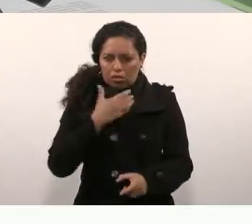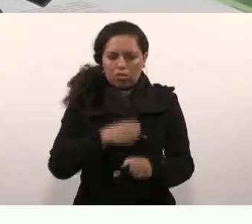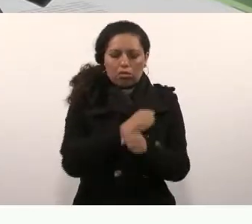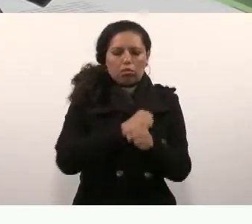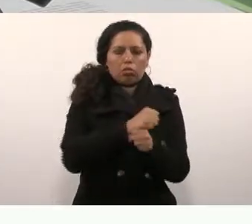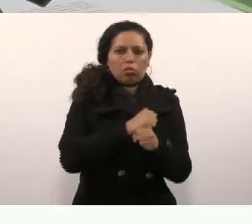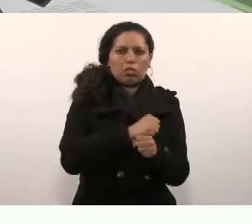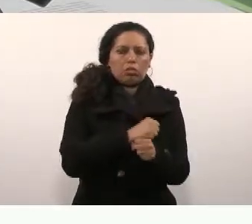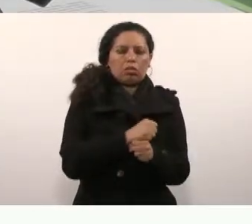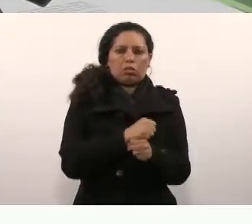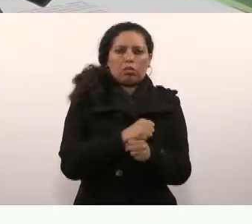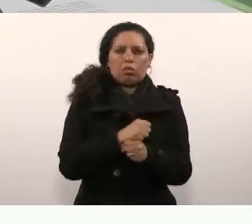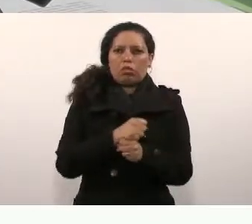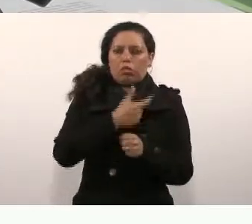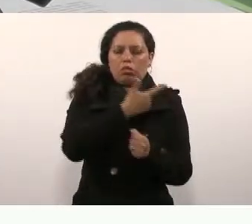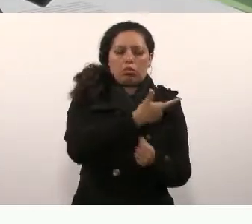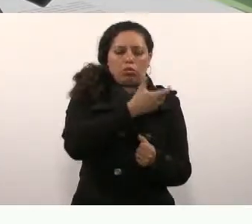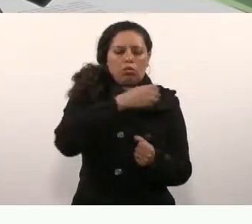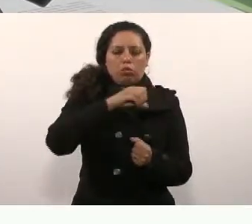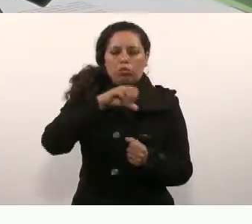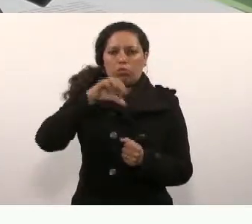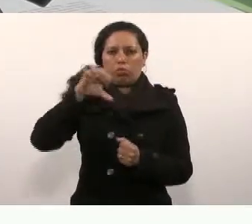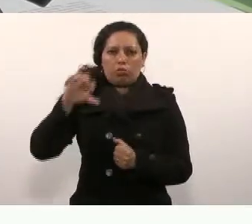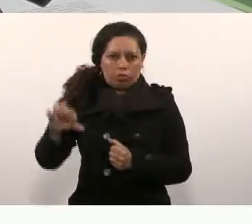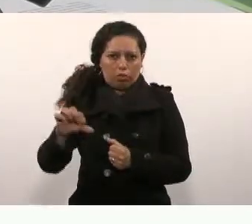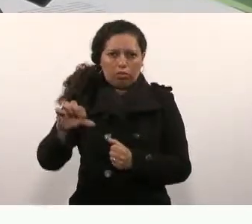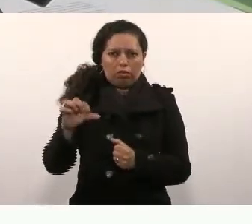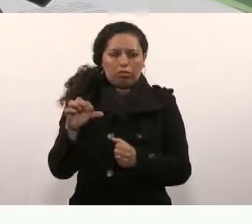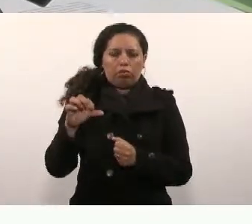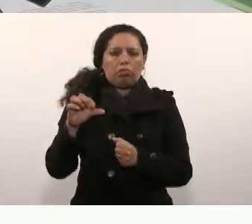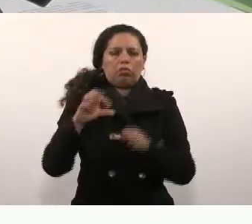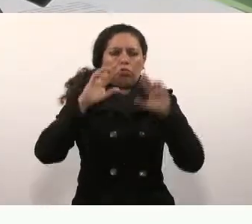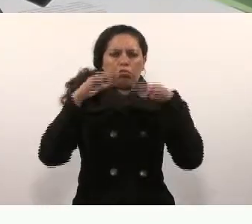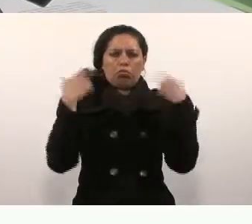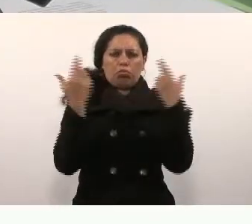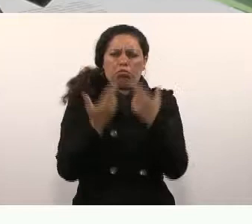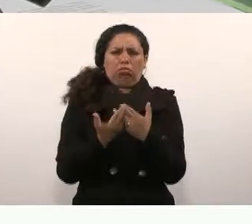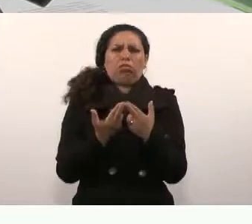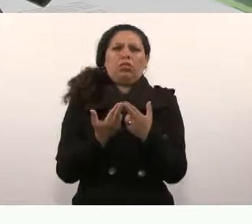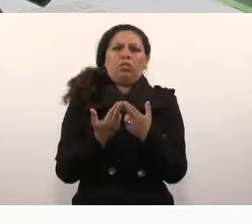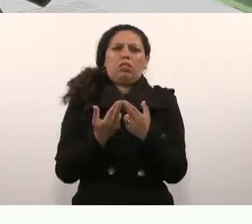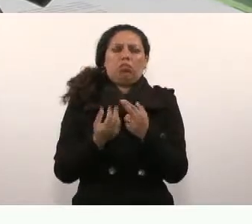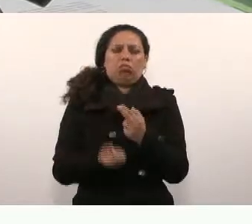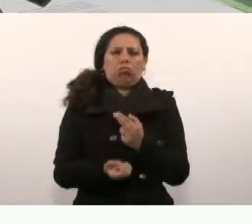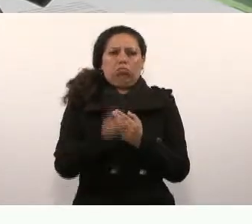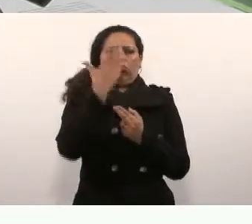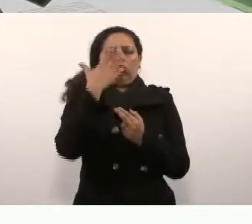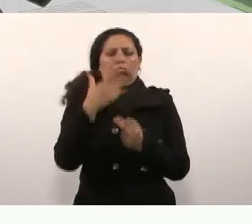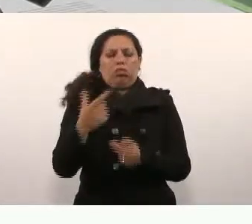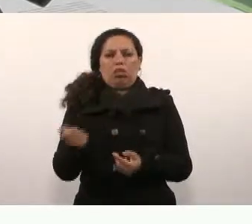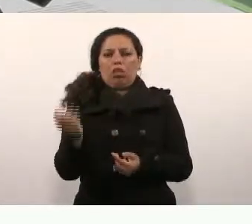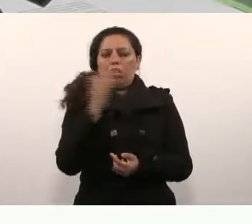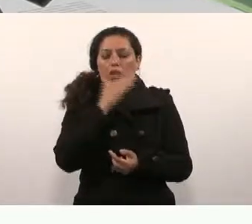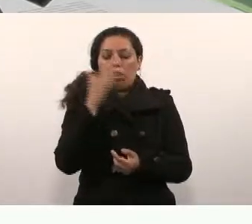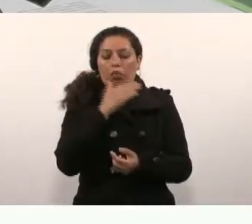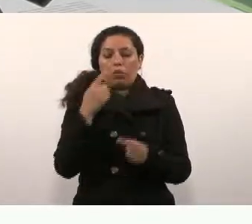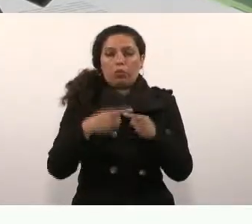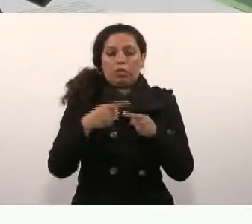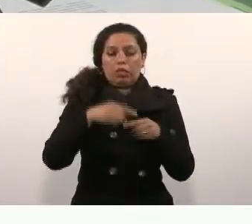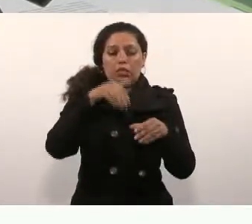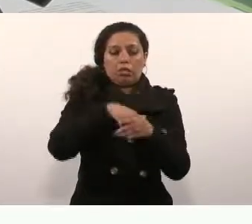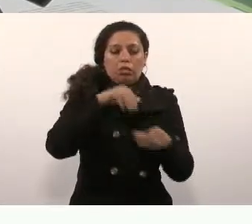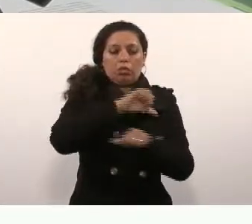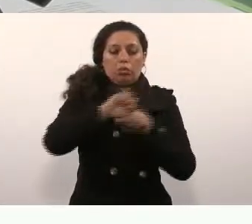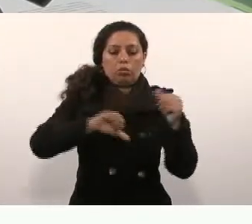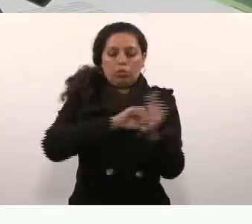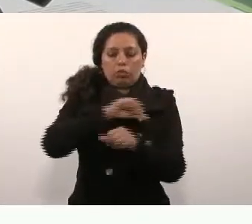de 2009, numa sessão relâmpago, para votar a mudança